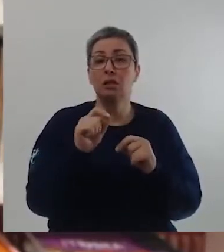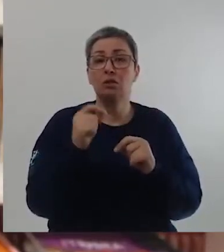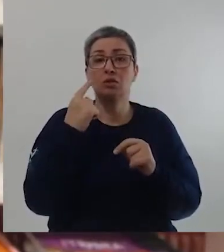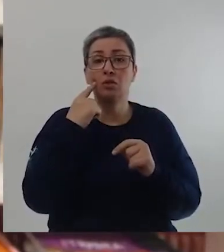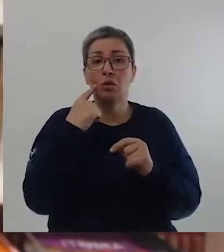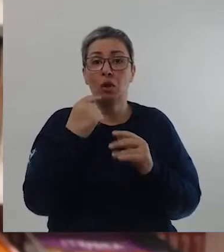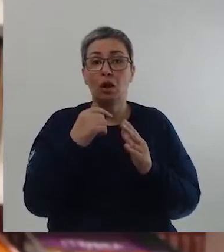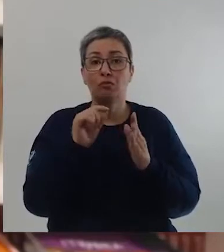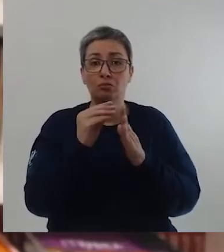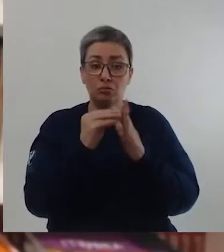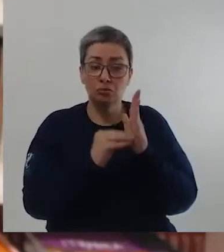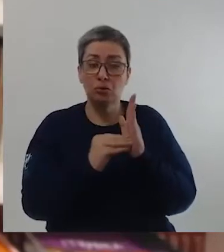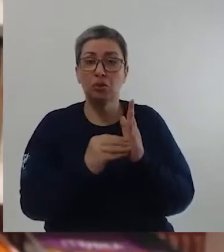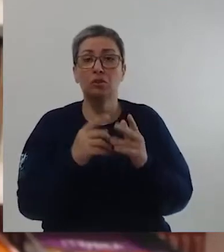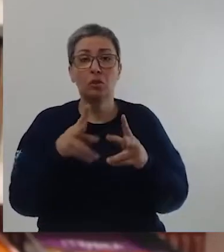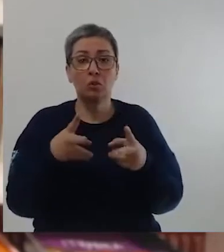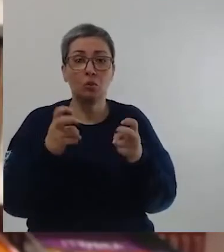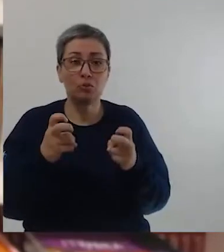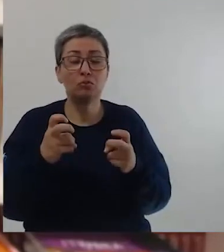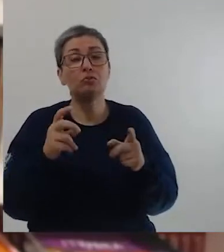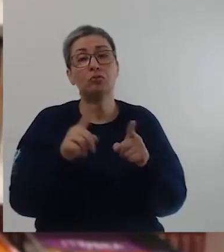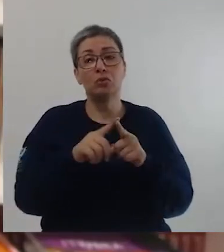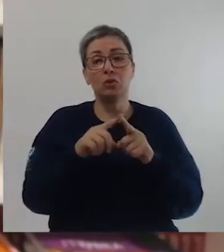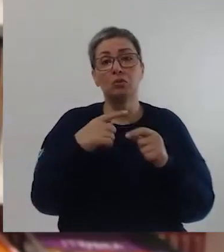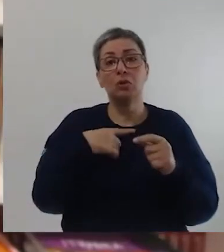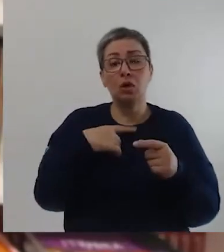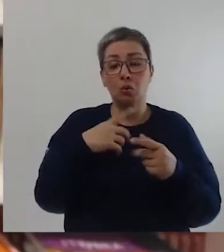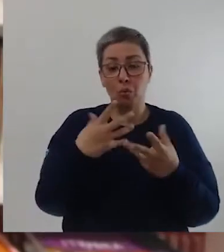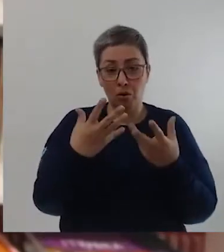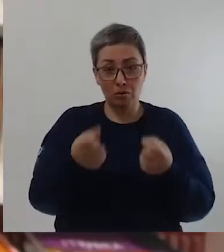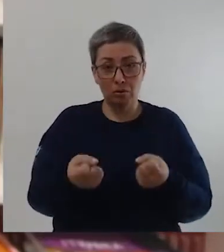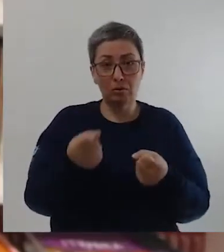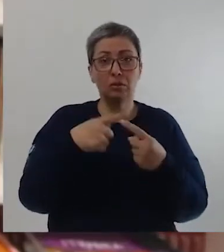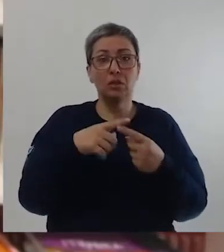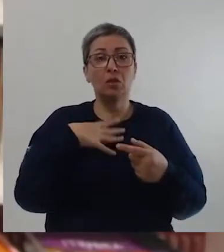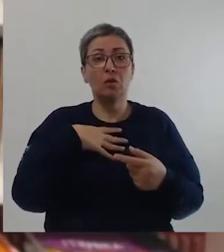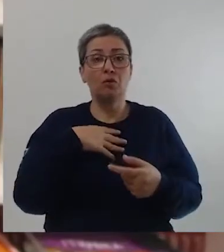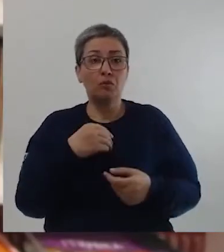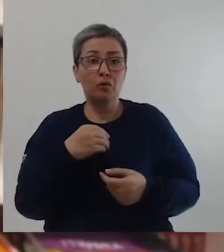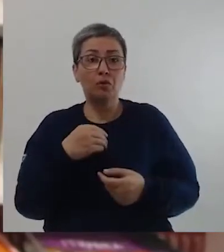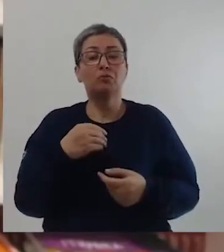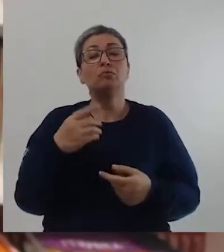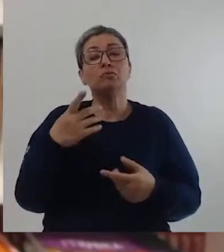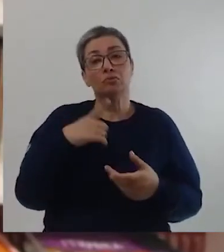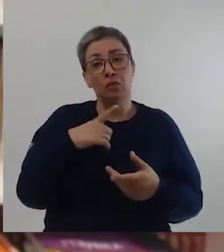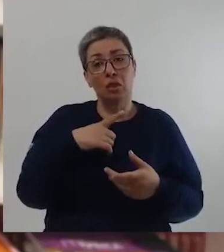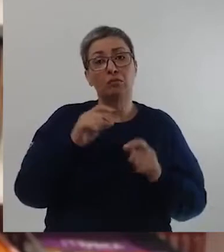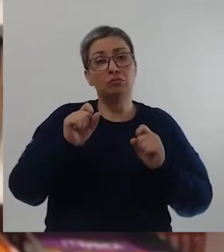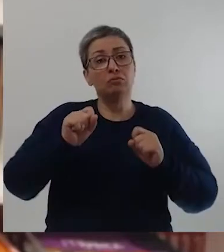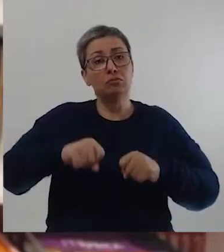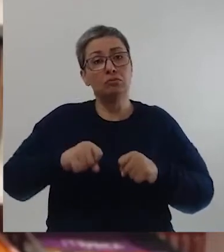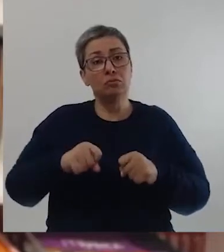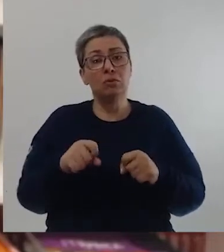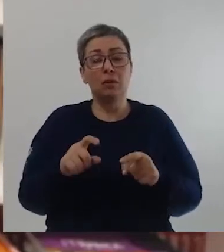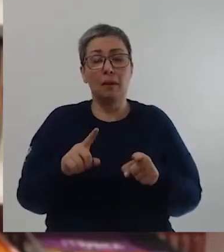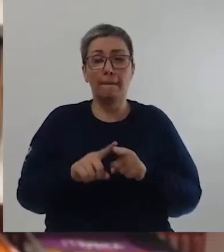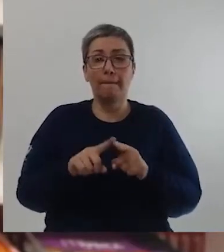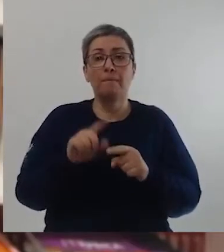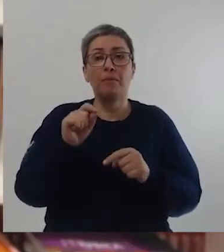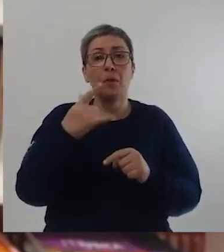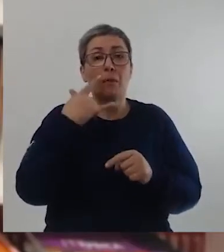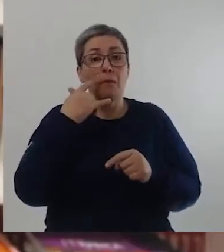de reconhecimento bem declaração de reconhecimento de paternidade né